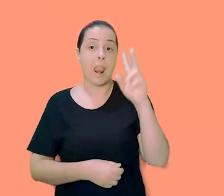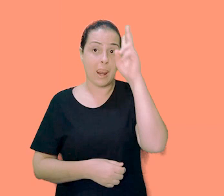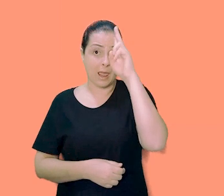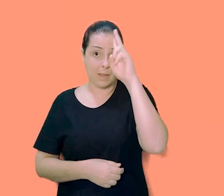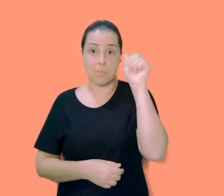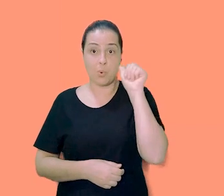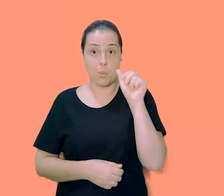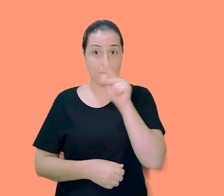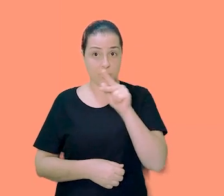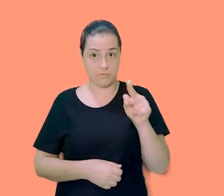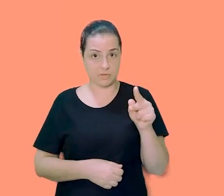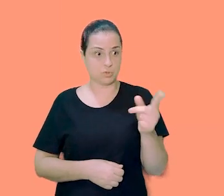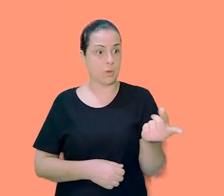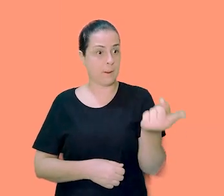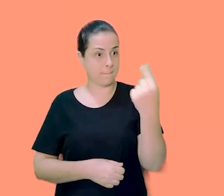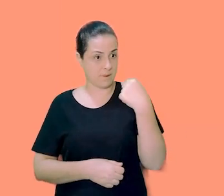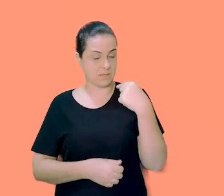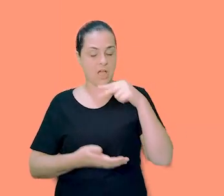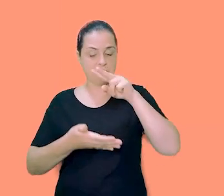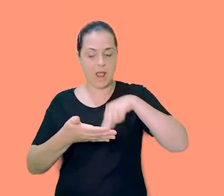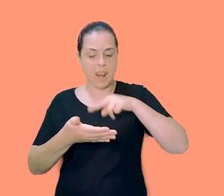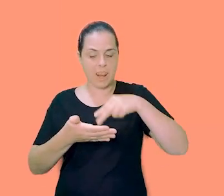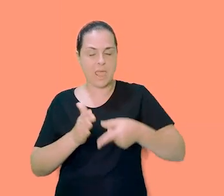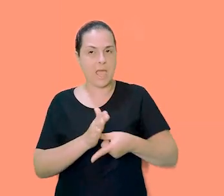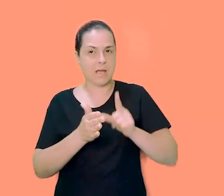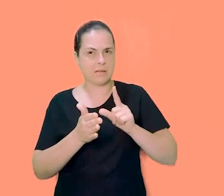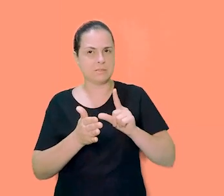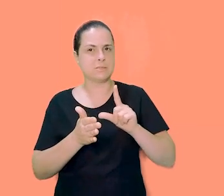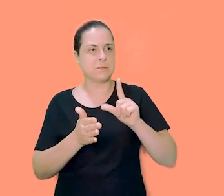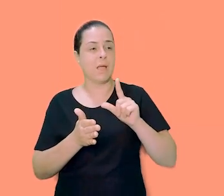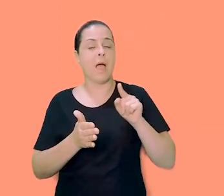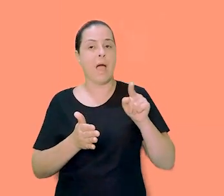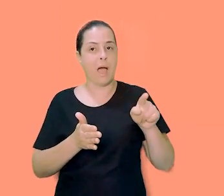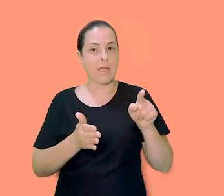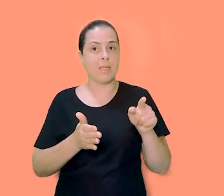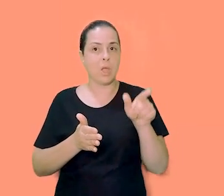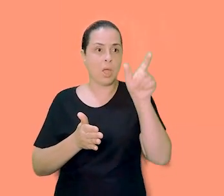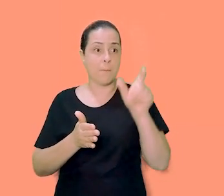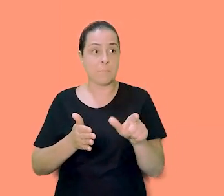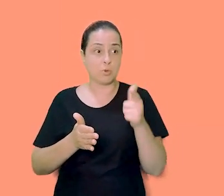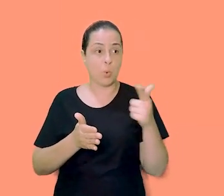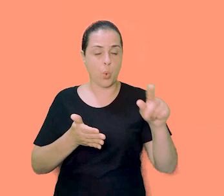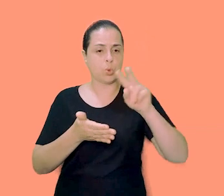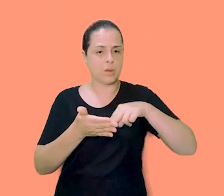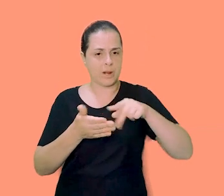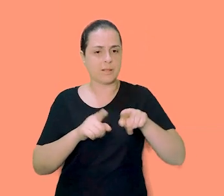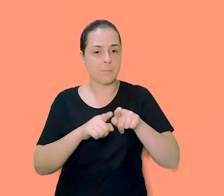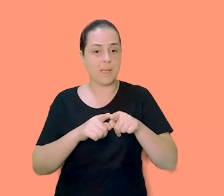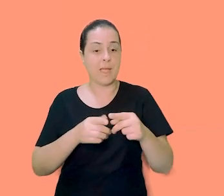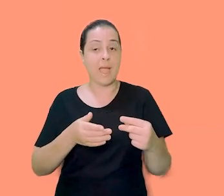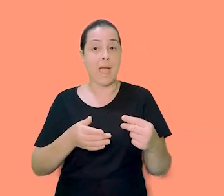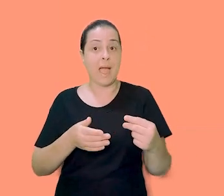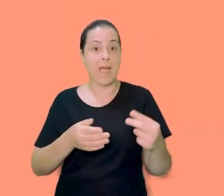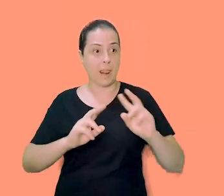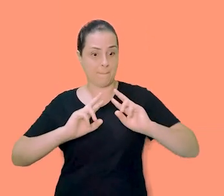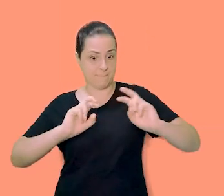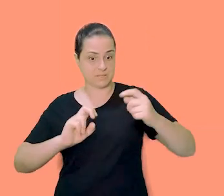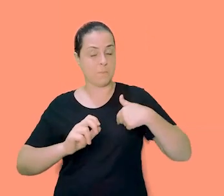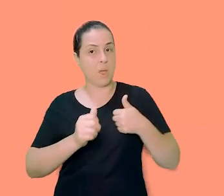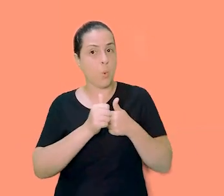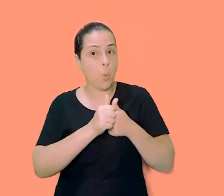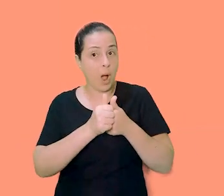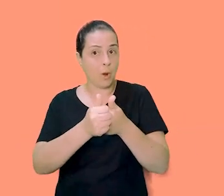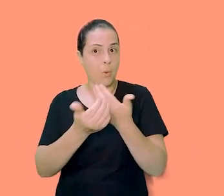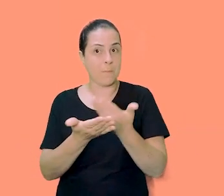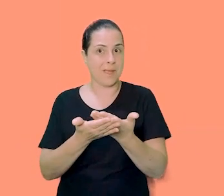uma professora que ela mandava eu ler tudo que ia ser lido. Mas a professora lê, outra não lê, eu lia, porque era a maneira que ela via de eu acompanhar a